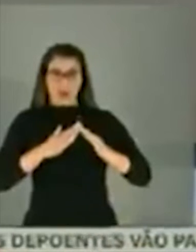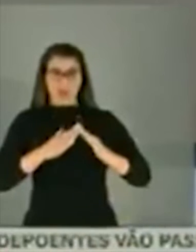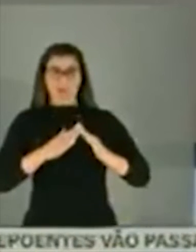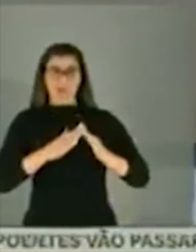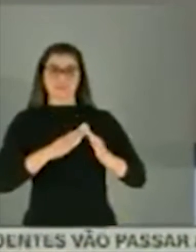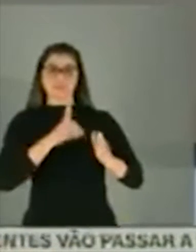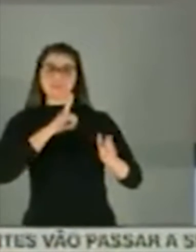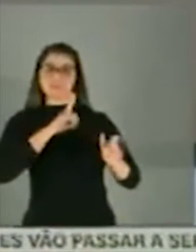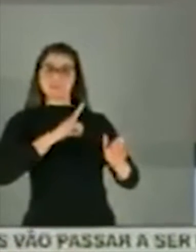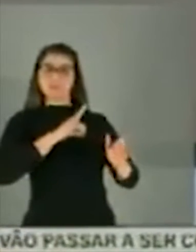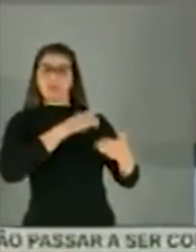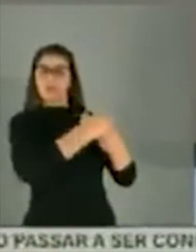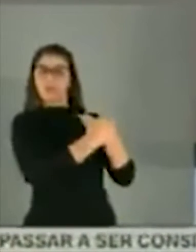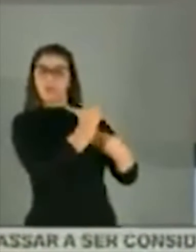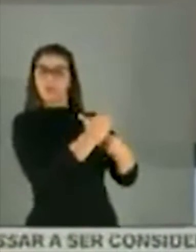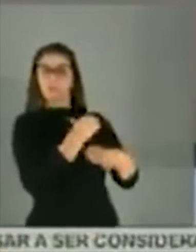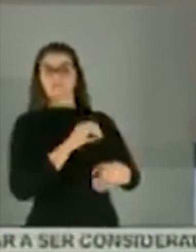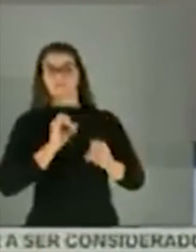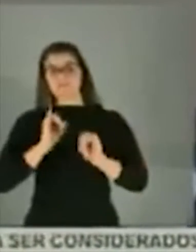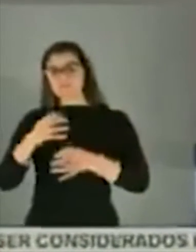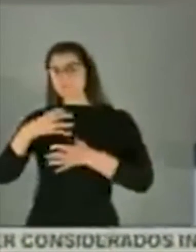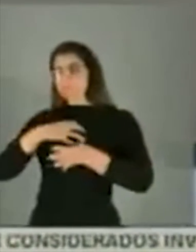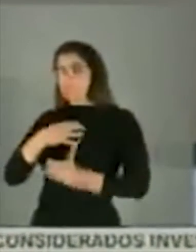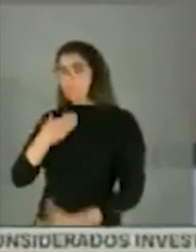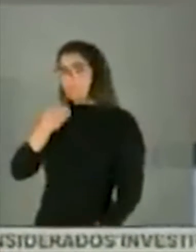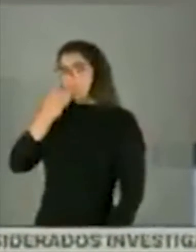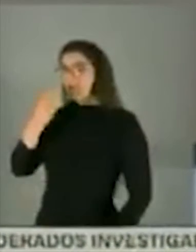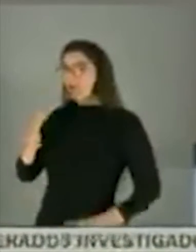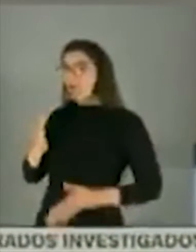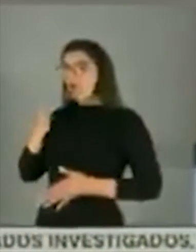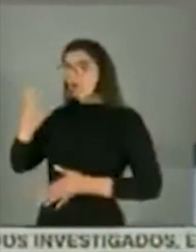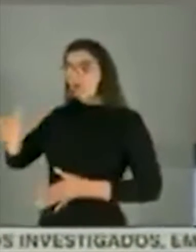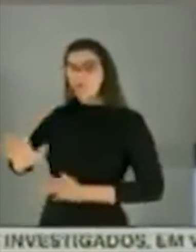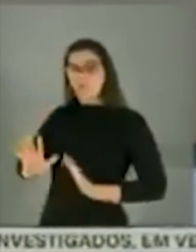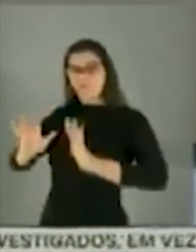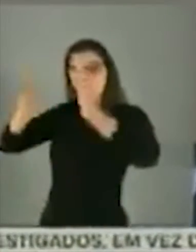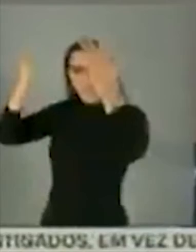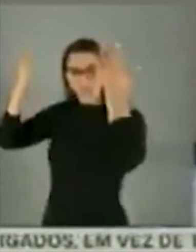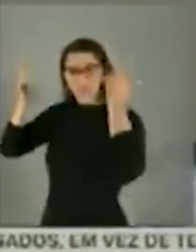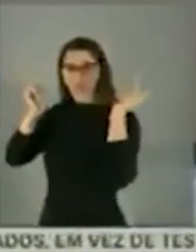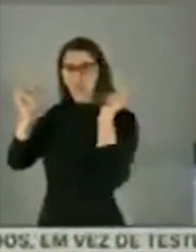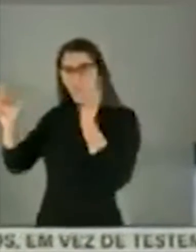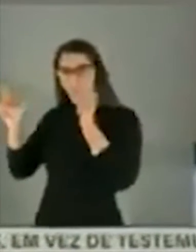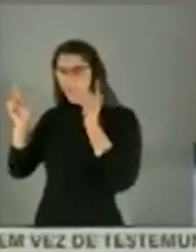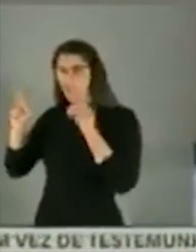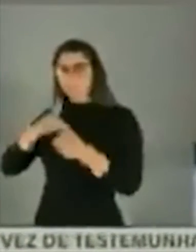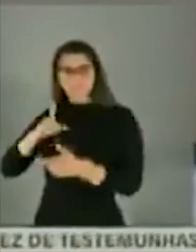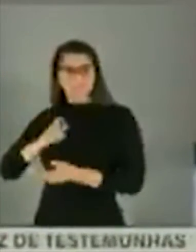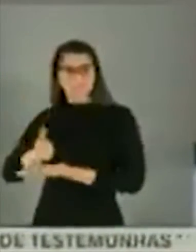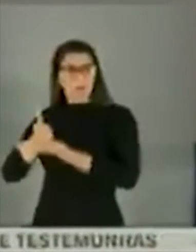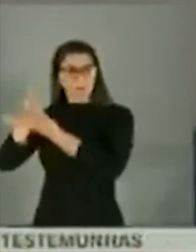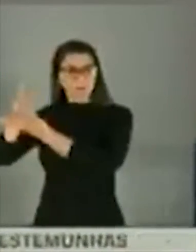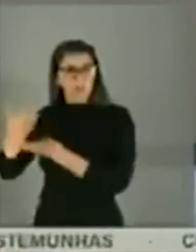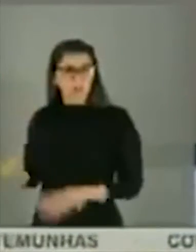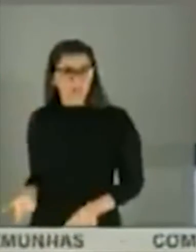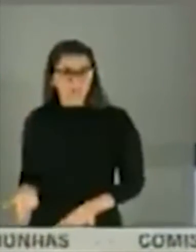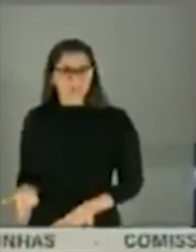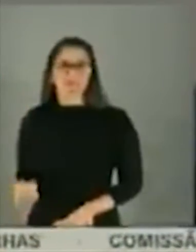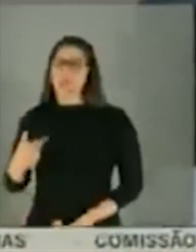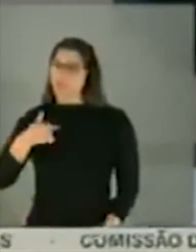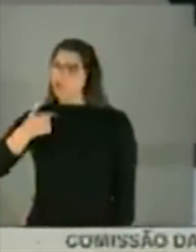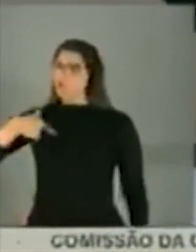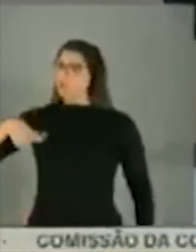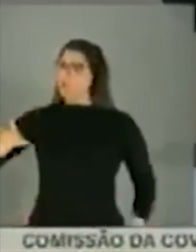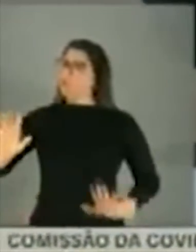ouvir. Se ele se sente mais confortável indo para a festa, ele tem em quem se apoiar e vai dizer, não, eu vou para